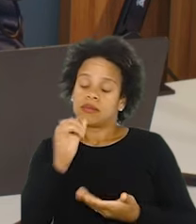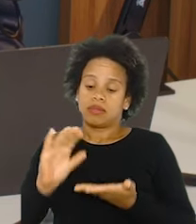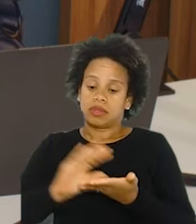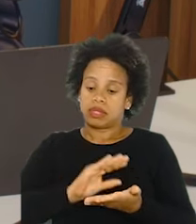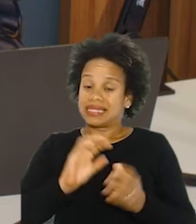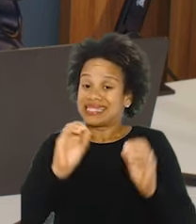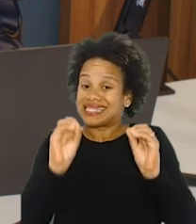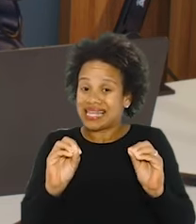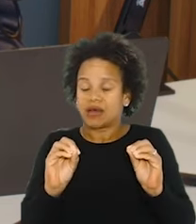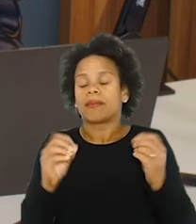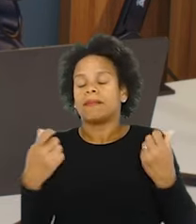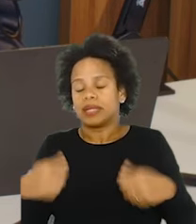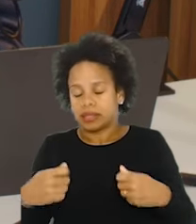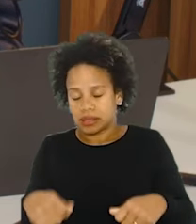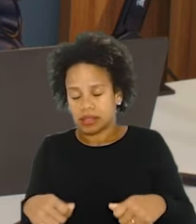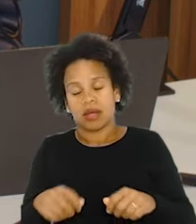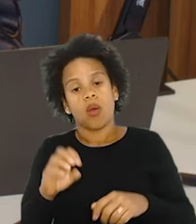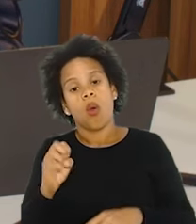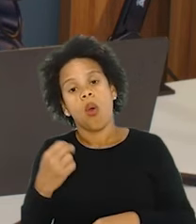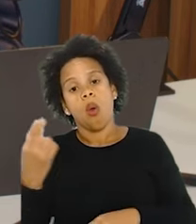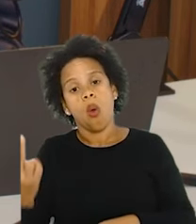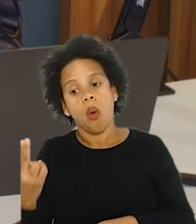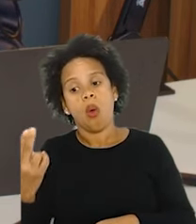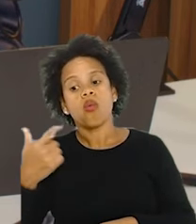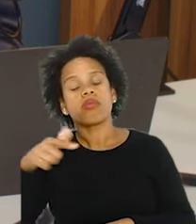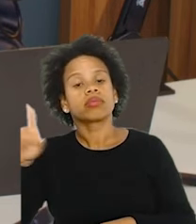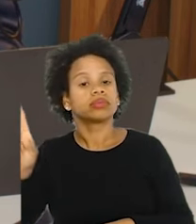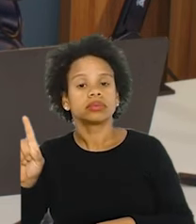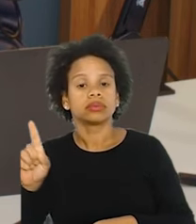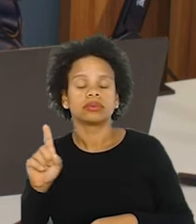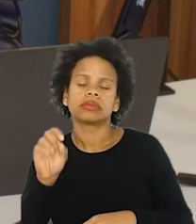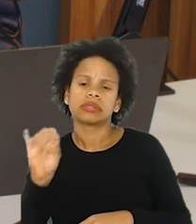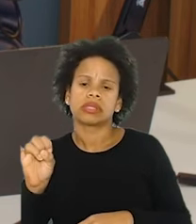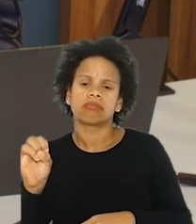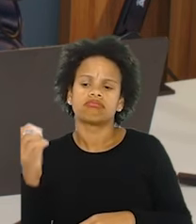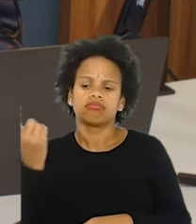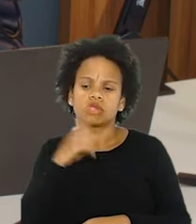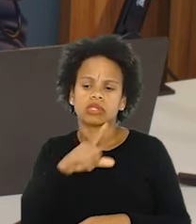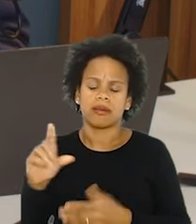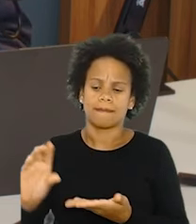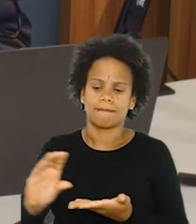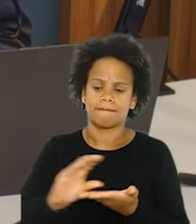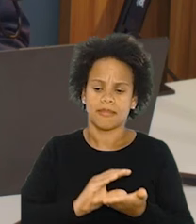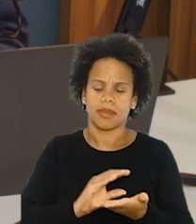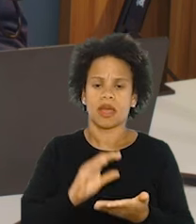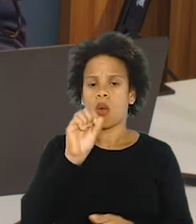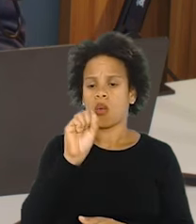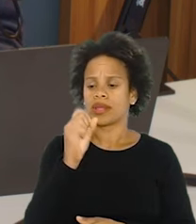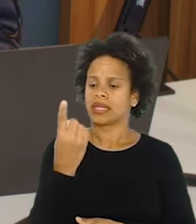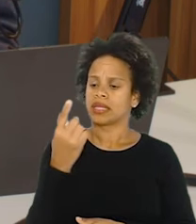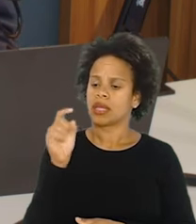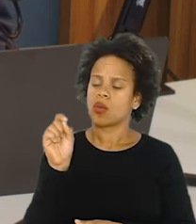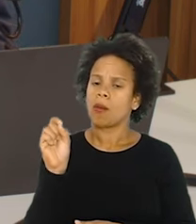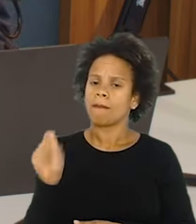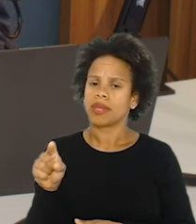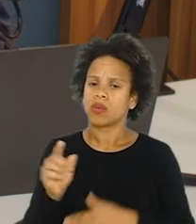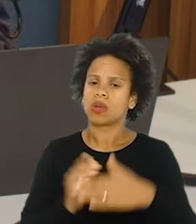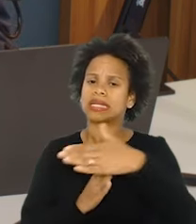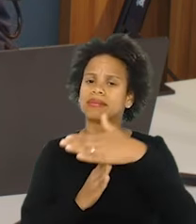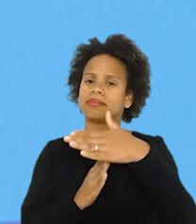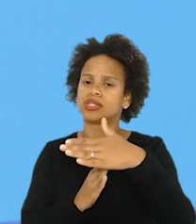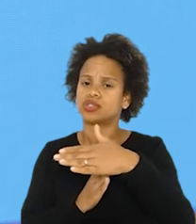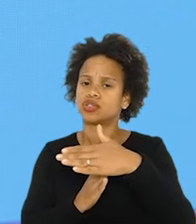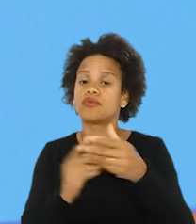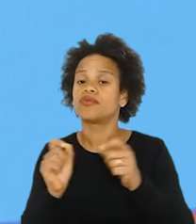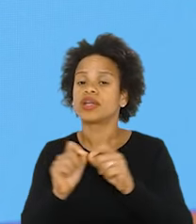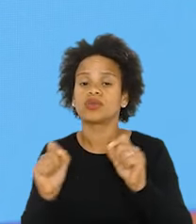no outro caso quando a pessoa fatura e o valor chega próximo ou até atinge os 81.000 que é o limite máximo permitido do Meio